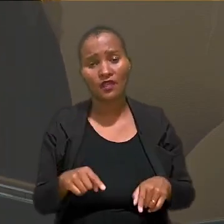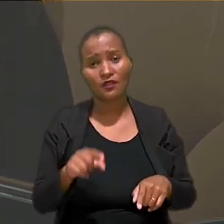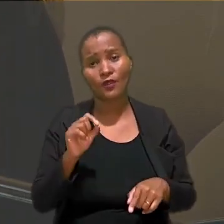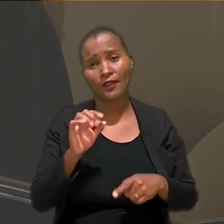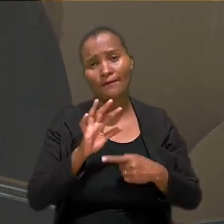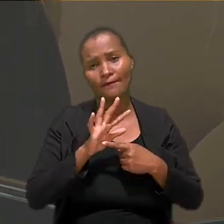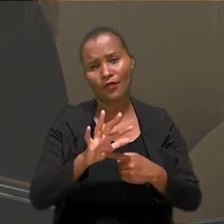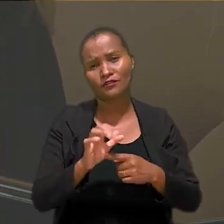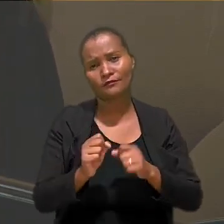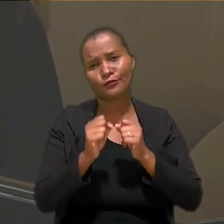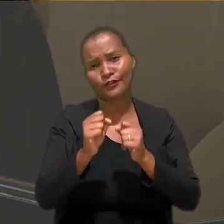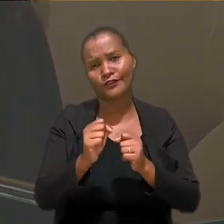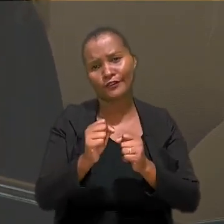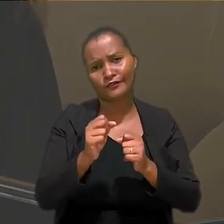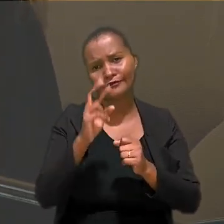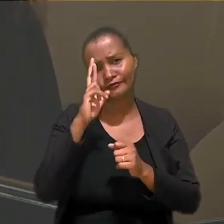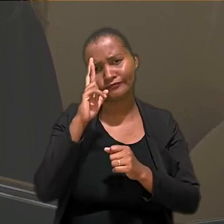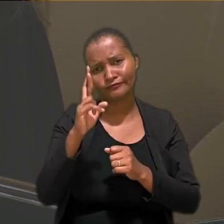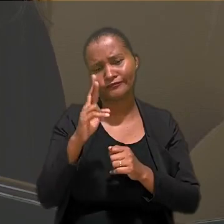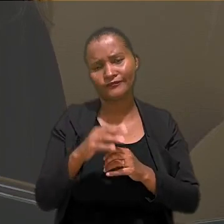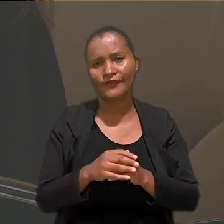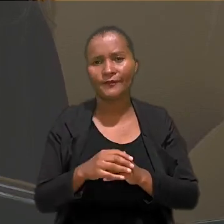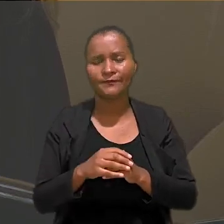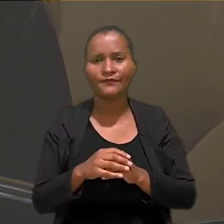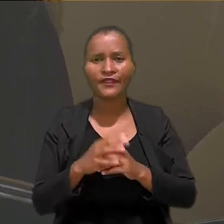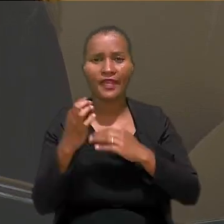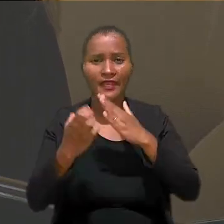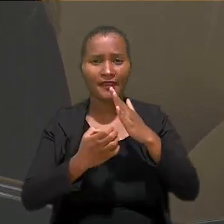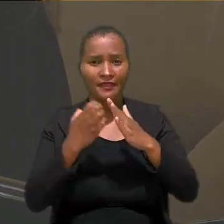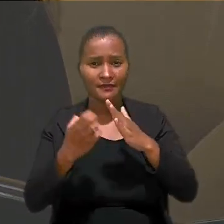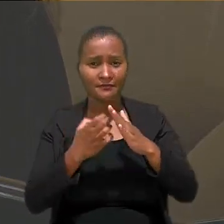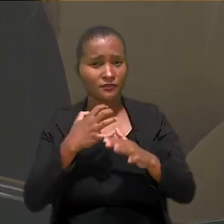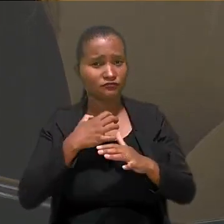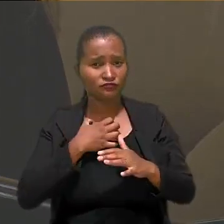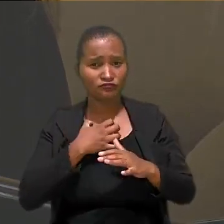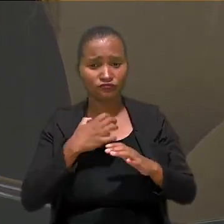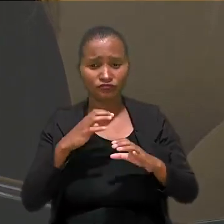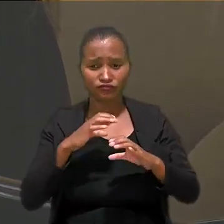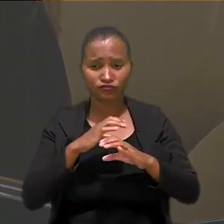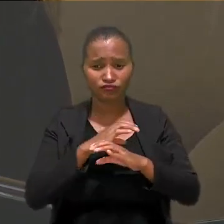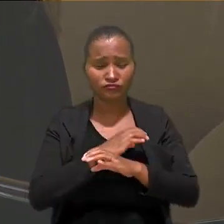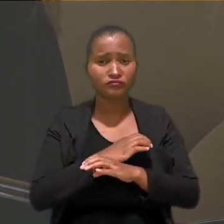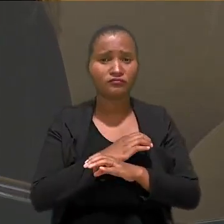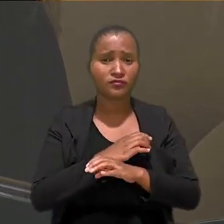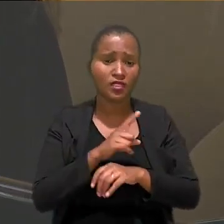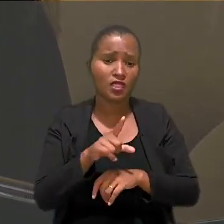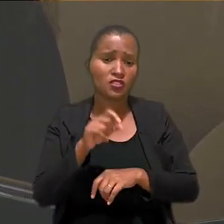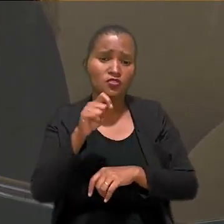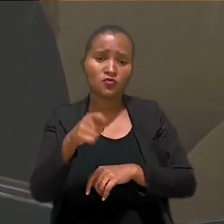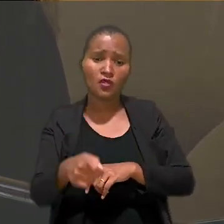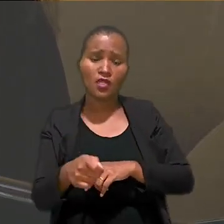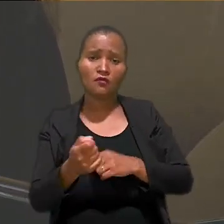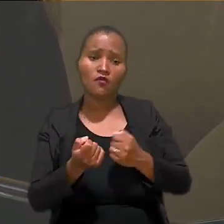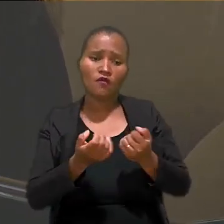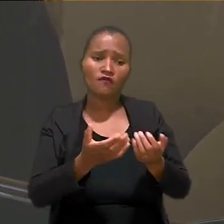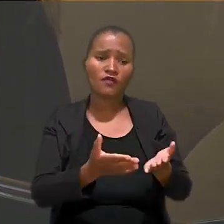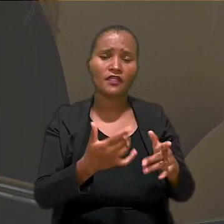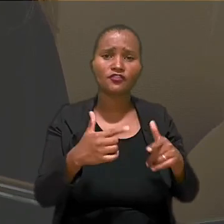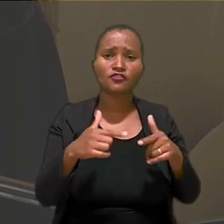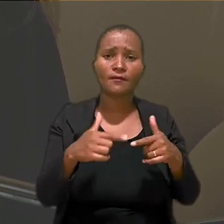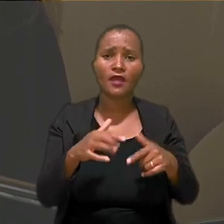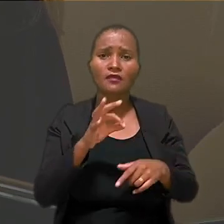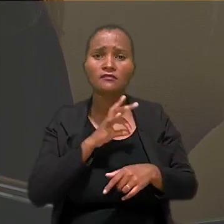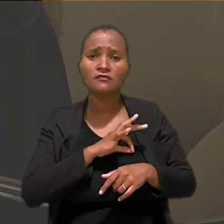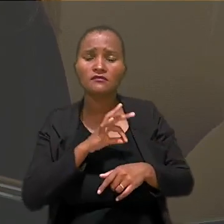que evidencia o poder diretivo. A empresa, de forma totalmente discricionária, decidia sobre a oferta de trabalho,